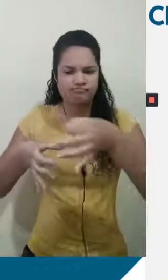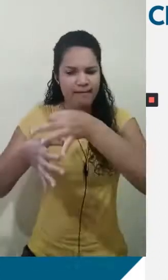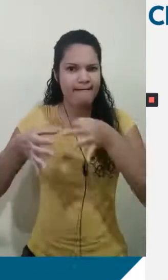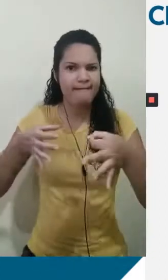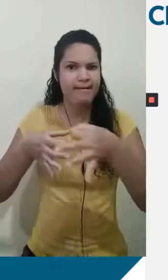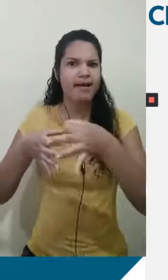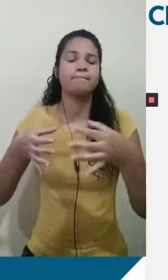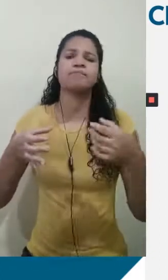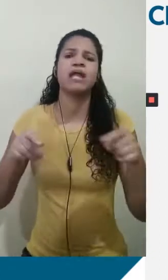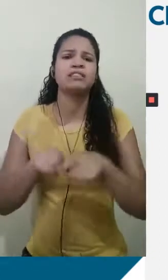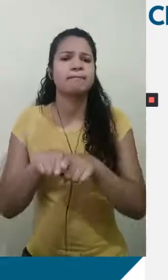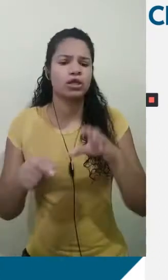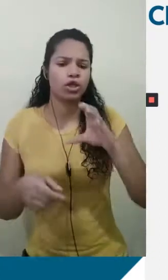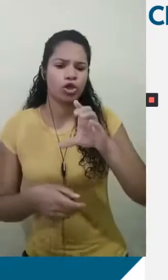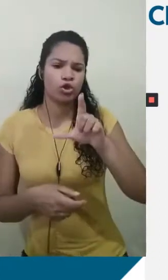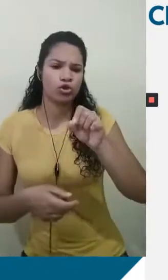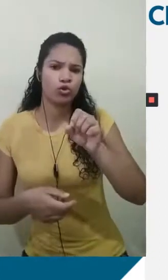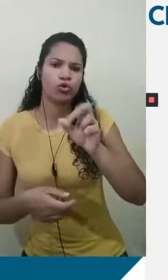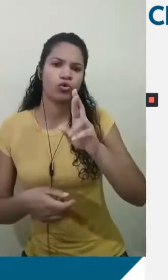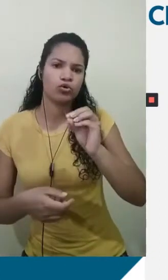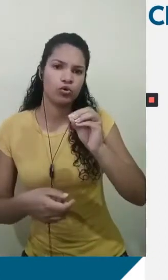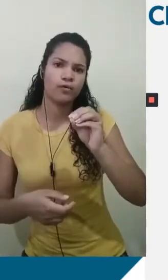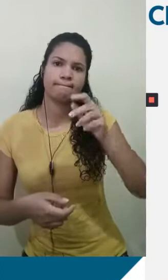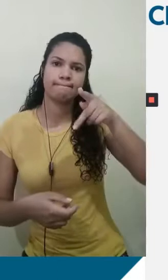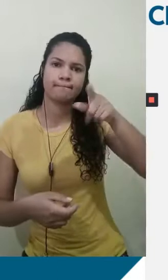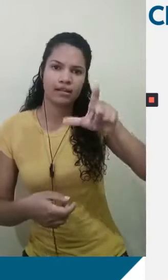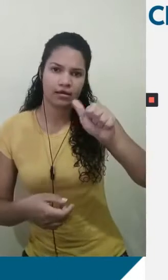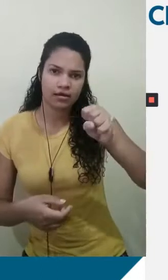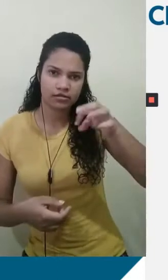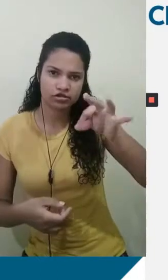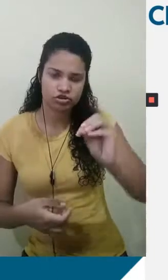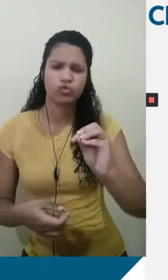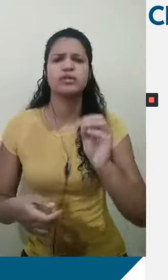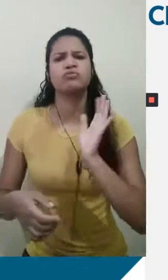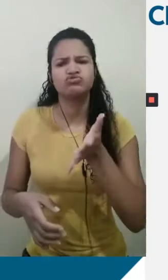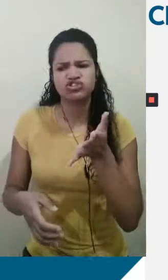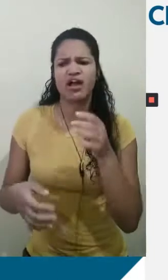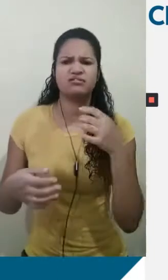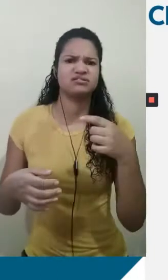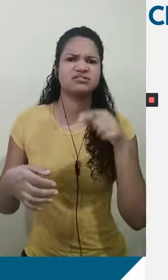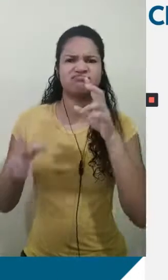vídeos anteriores e, evidentemente, nós acreditamos em contato com os seus mediadores.